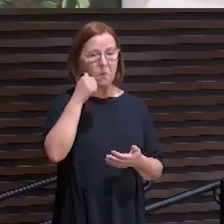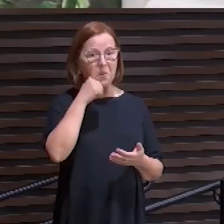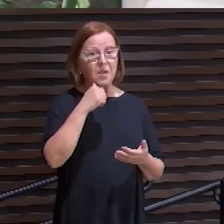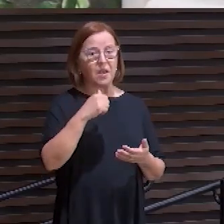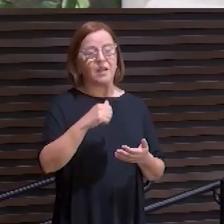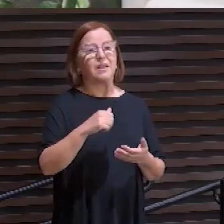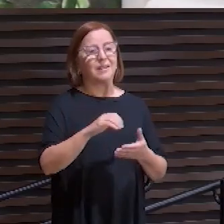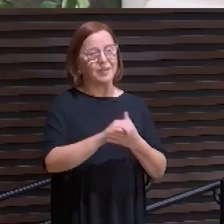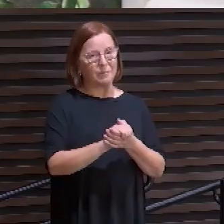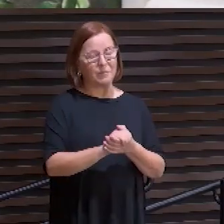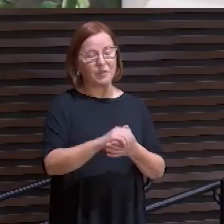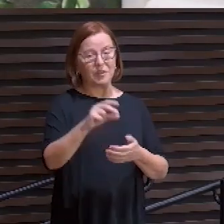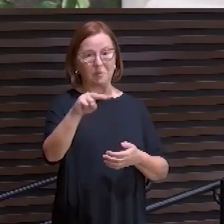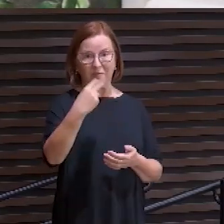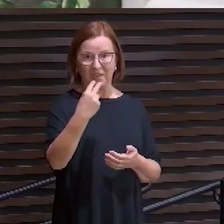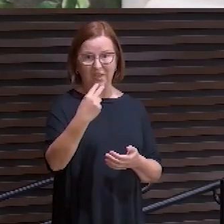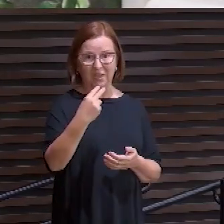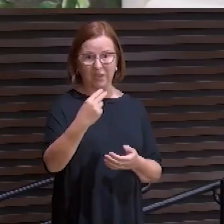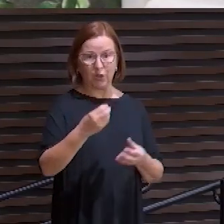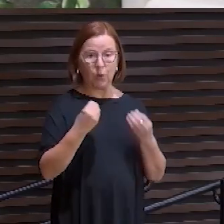veem?